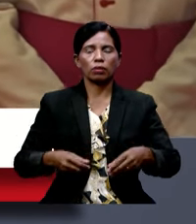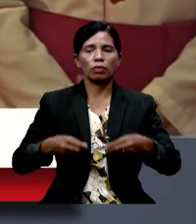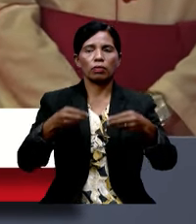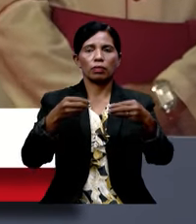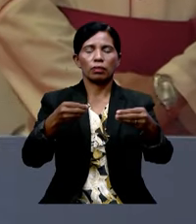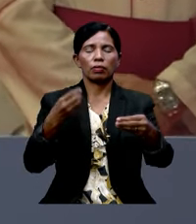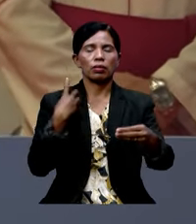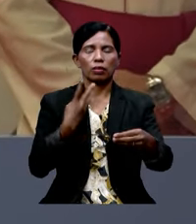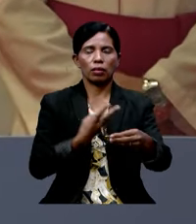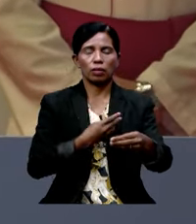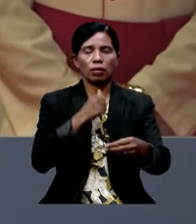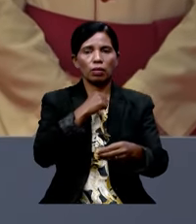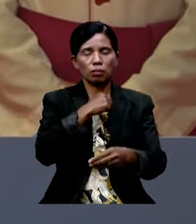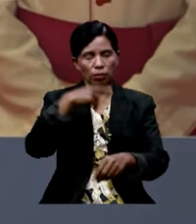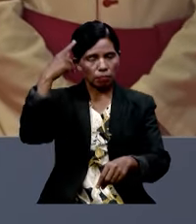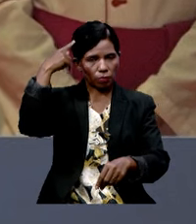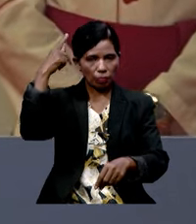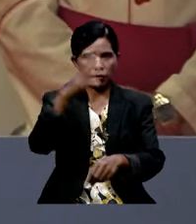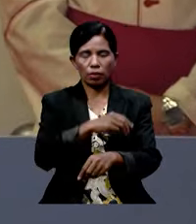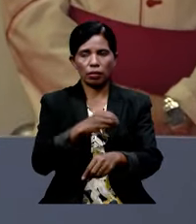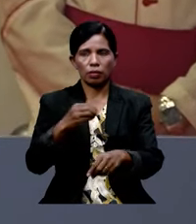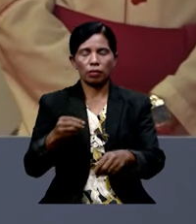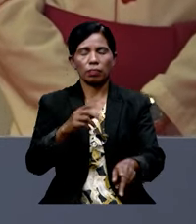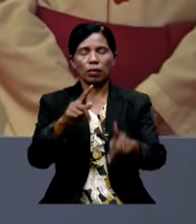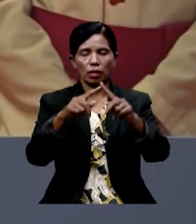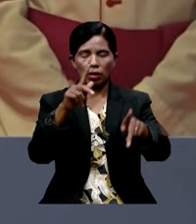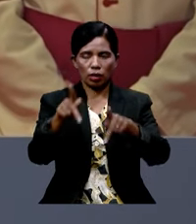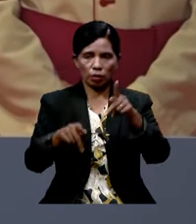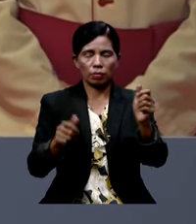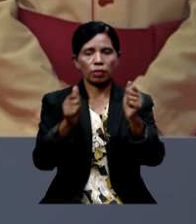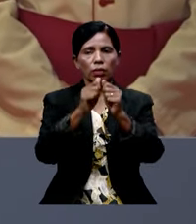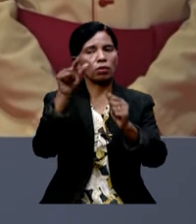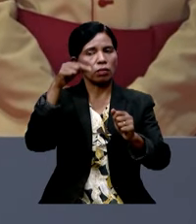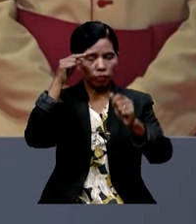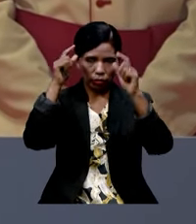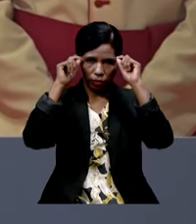Sua Santidade, o Papa Francisco, em nome do povo e do governo Timor-Leste.